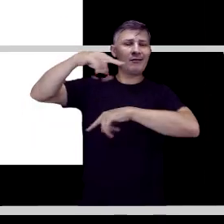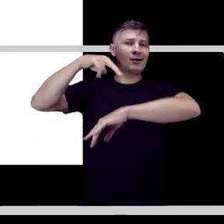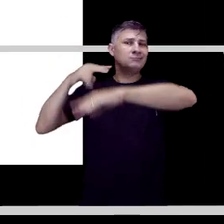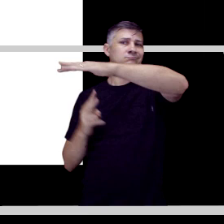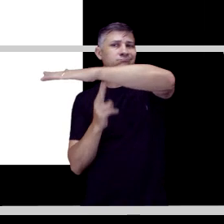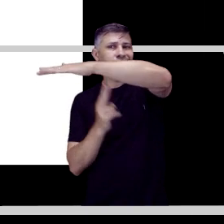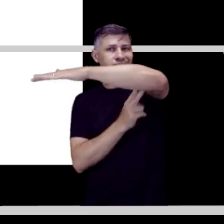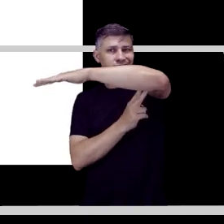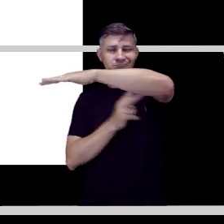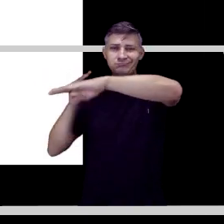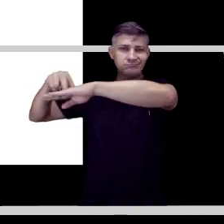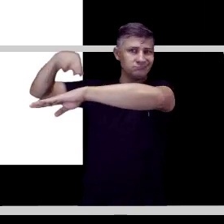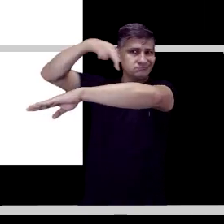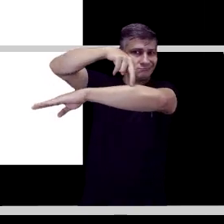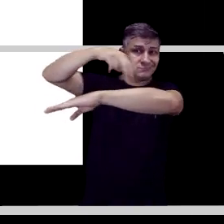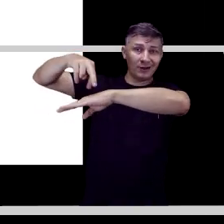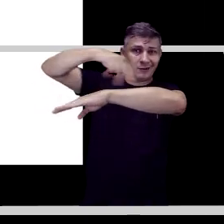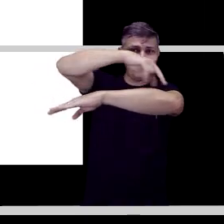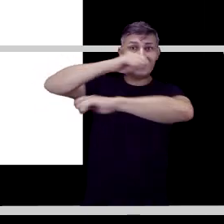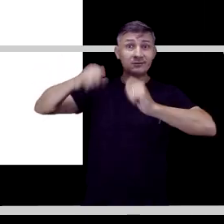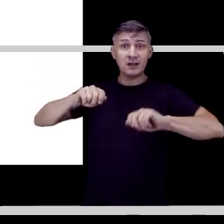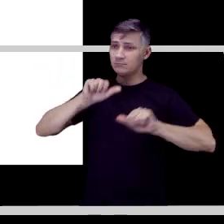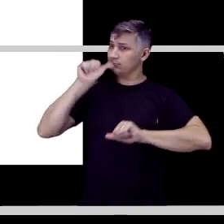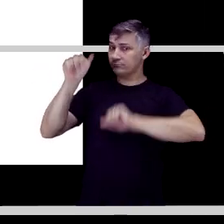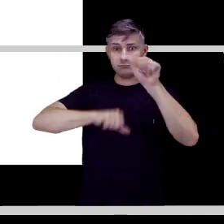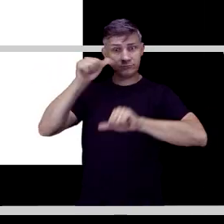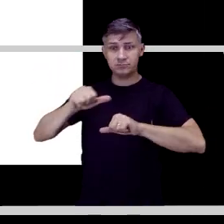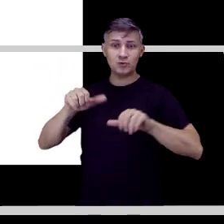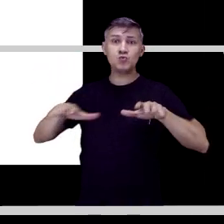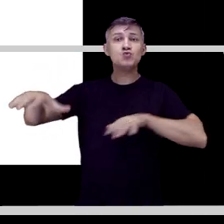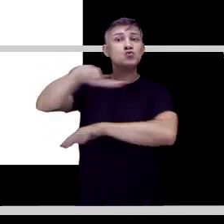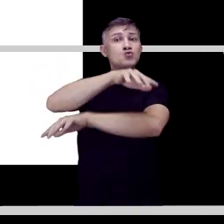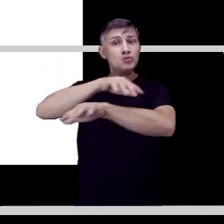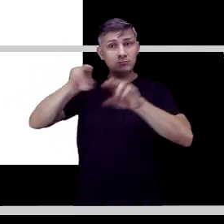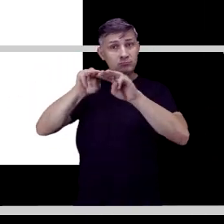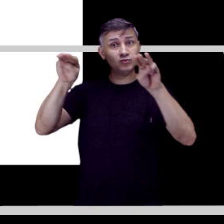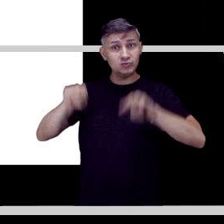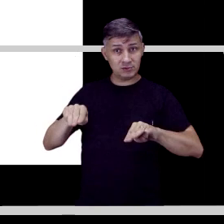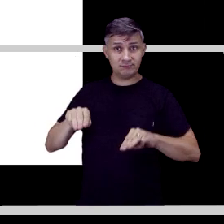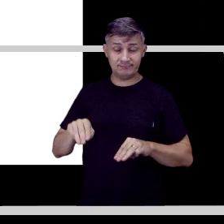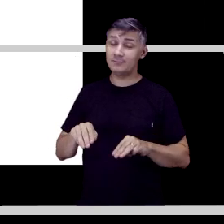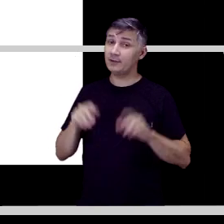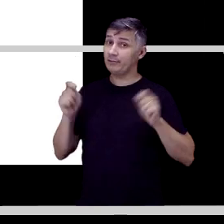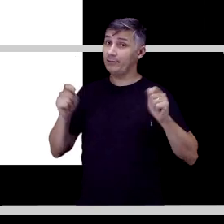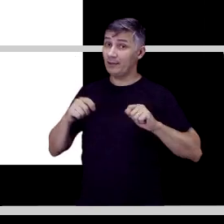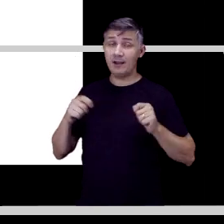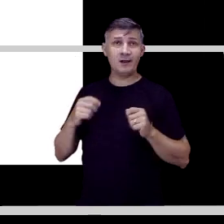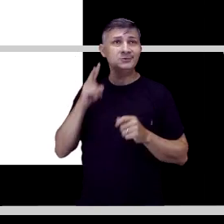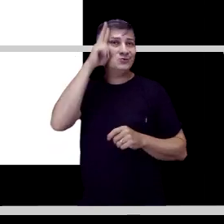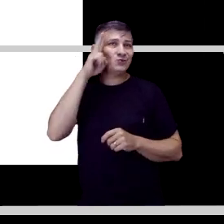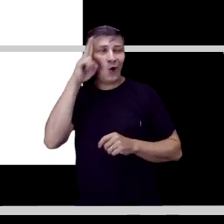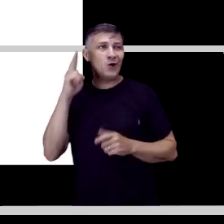né, em torno do vazio, que transformam absolutamente a espacialidade do museu e que permitem